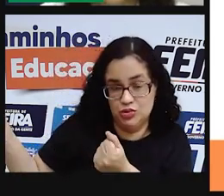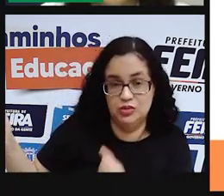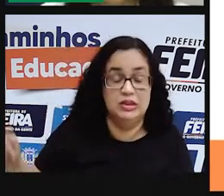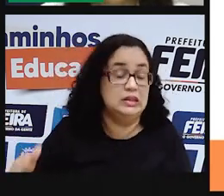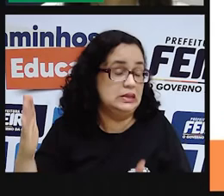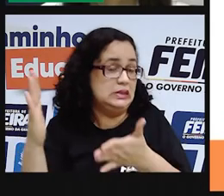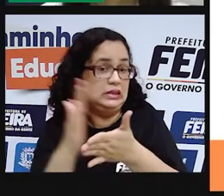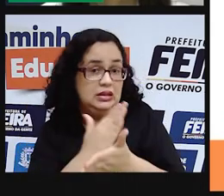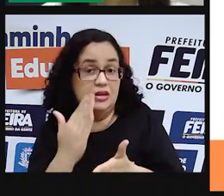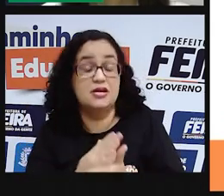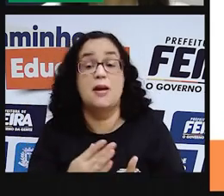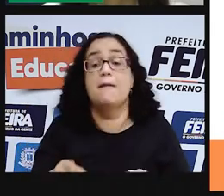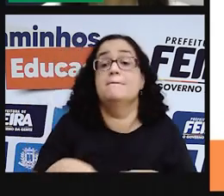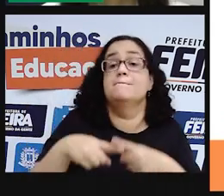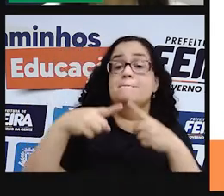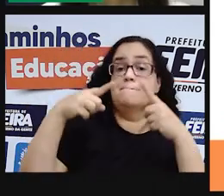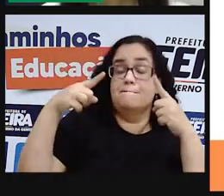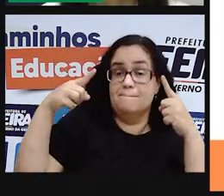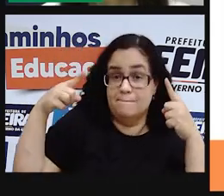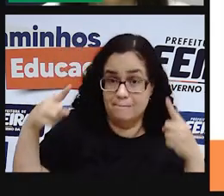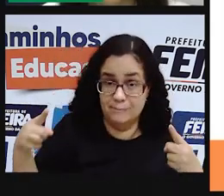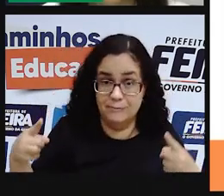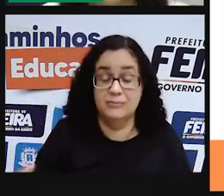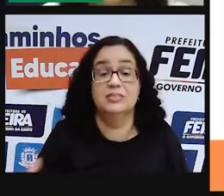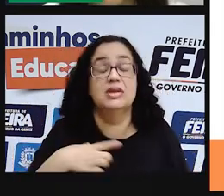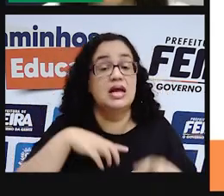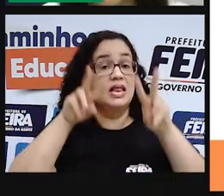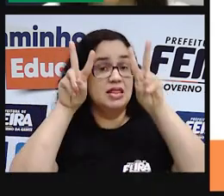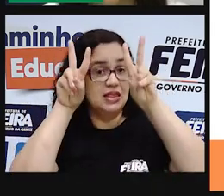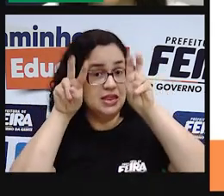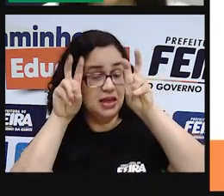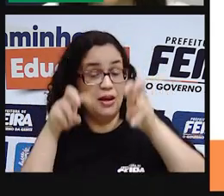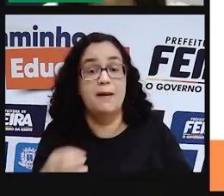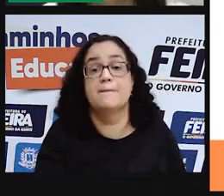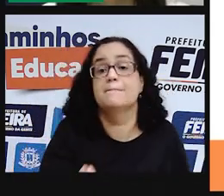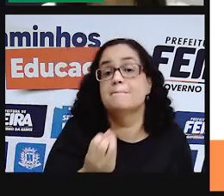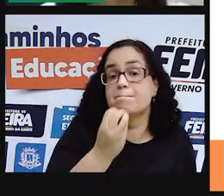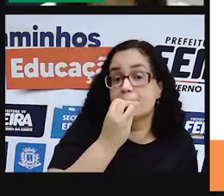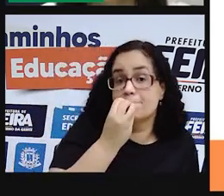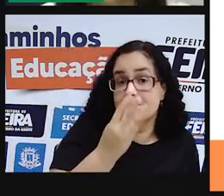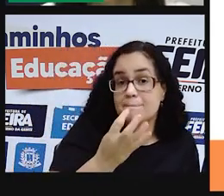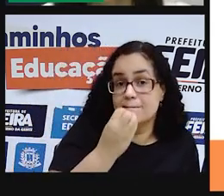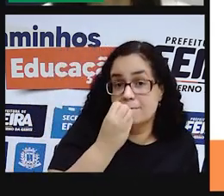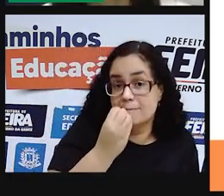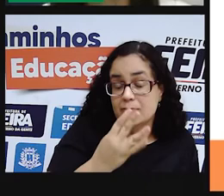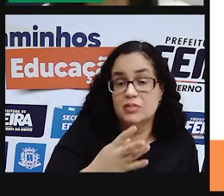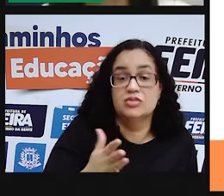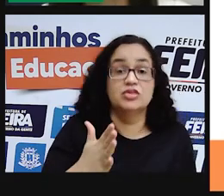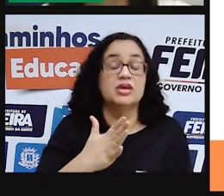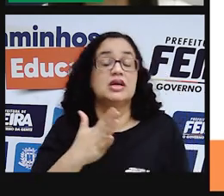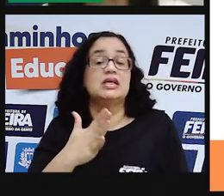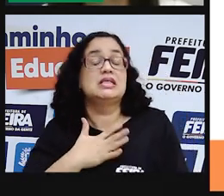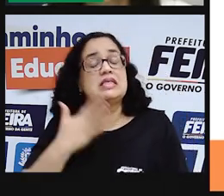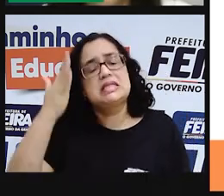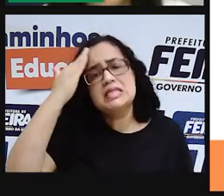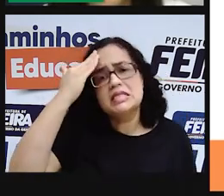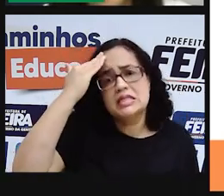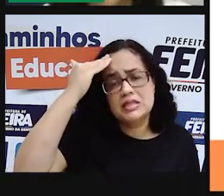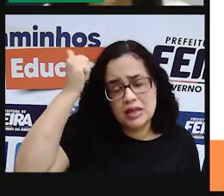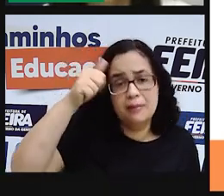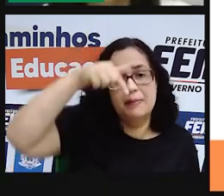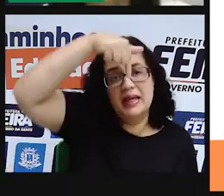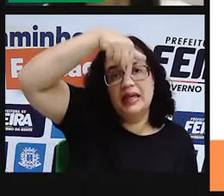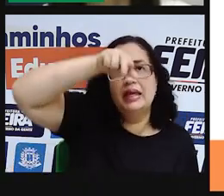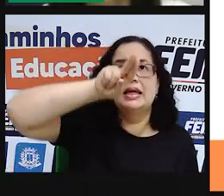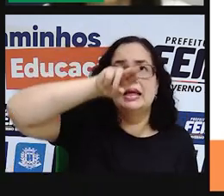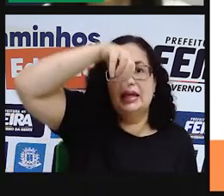revista, mas adquiro as edições que tratam de temas muito bons como este, Fiquei surpreso ao saber que Kim